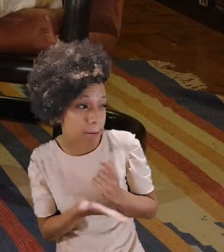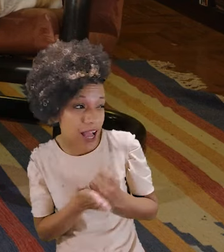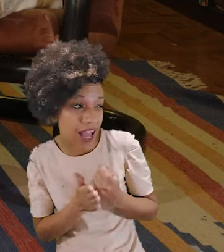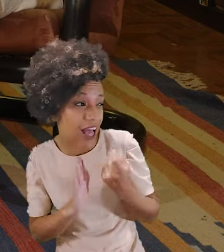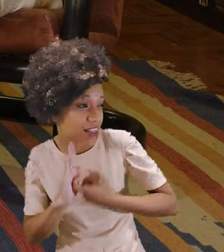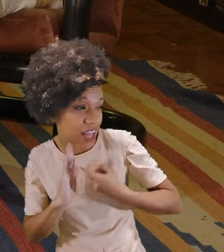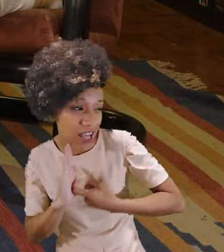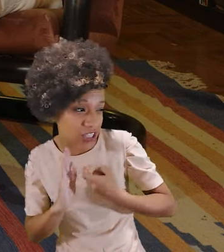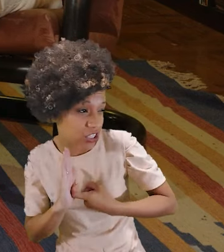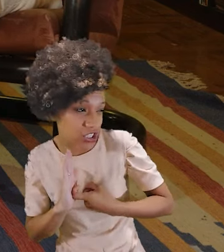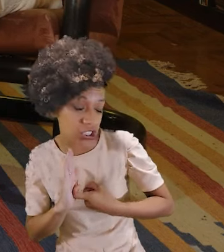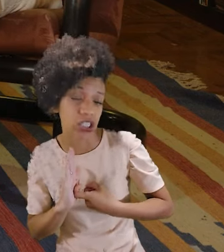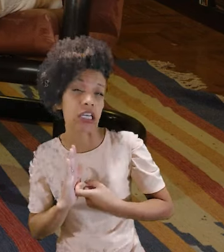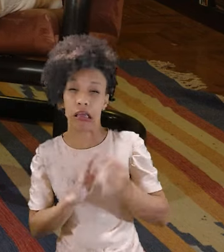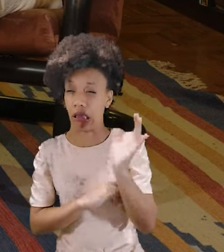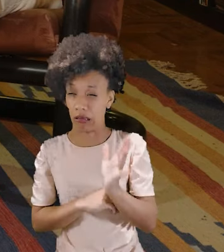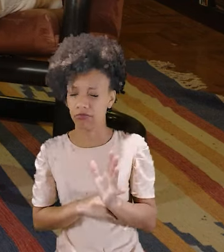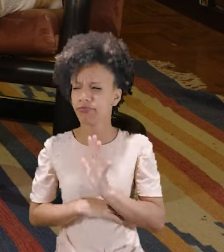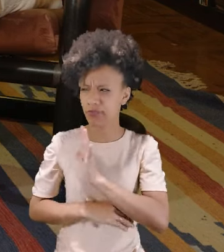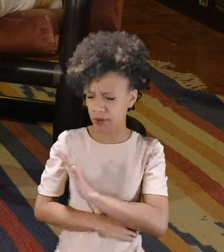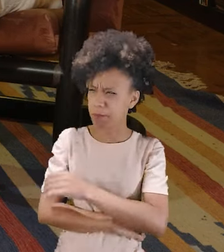também tá